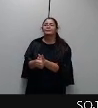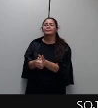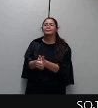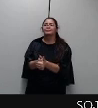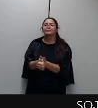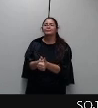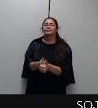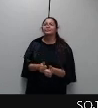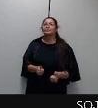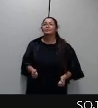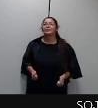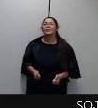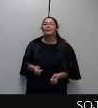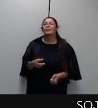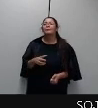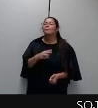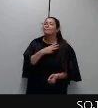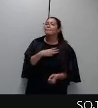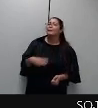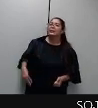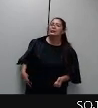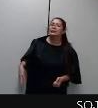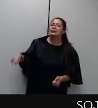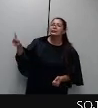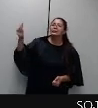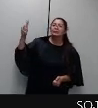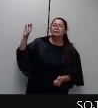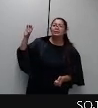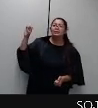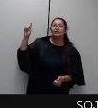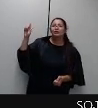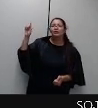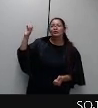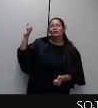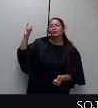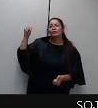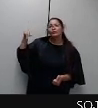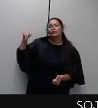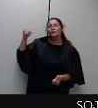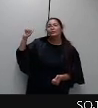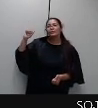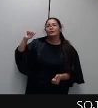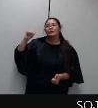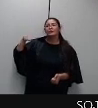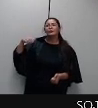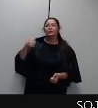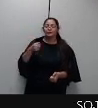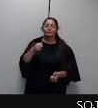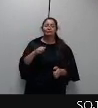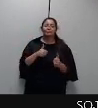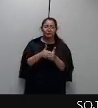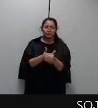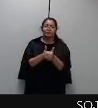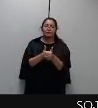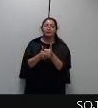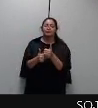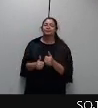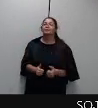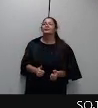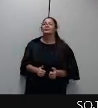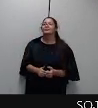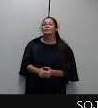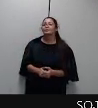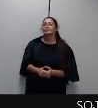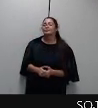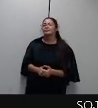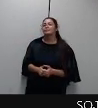linhas da Regina e eu também vou pedir licença Ministro Napoleão para acompanhar a divergência é perfeito é